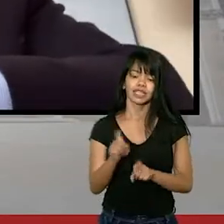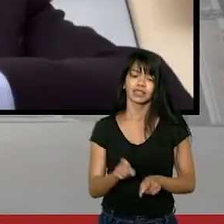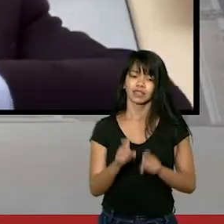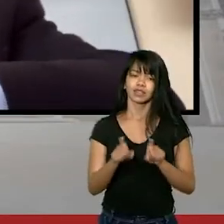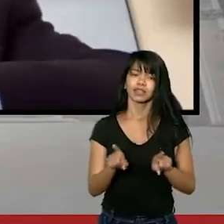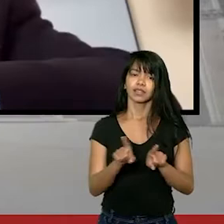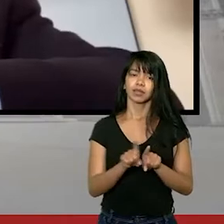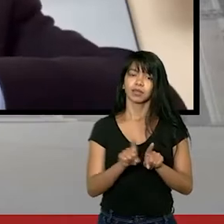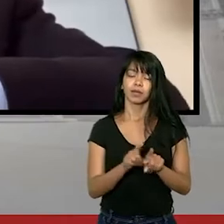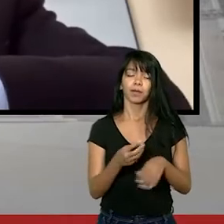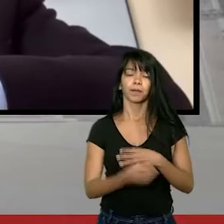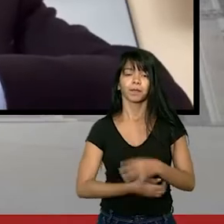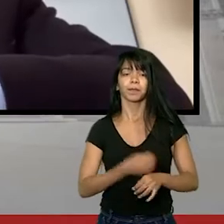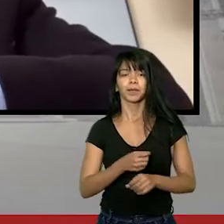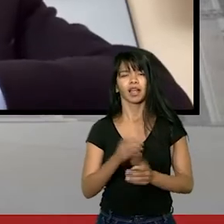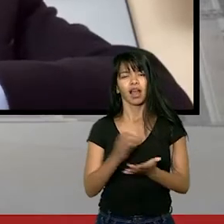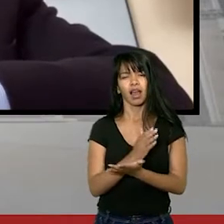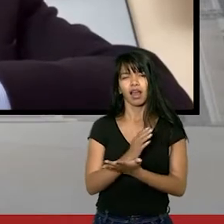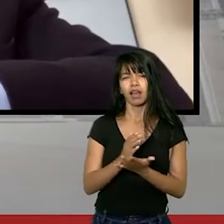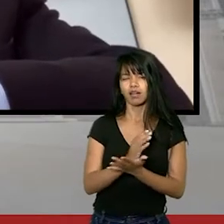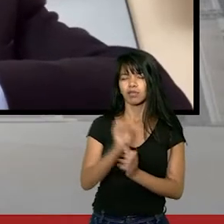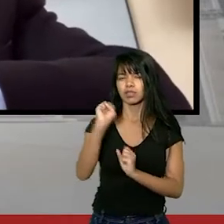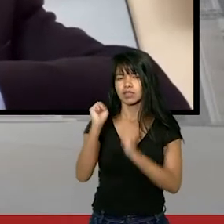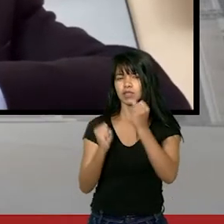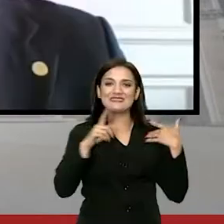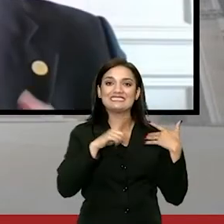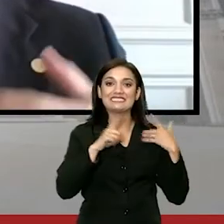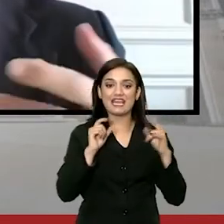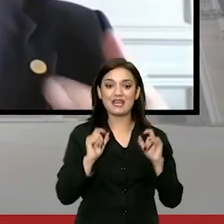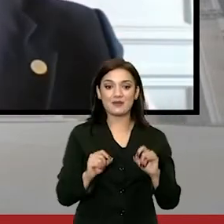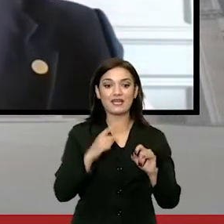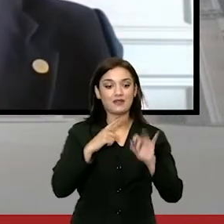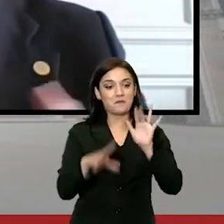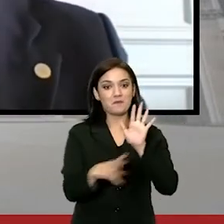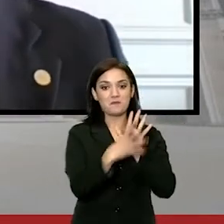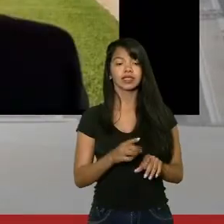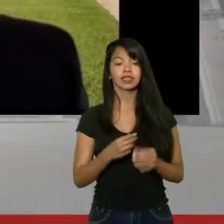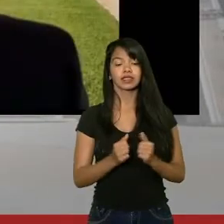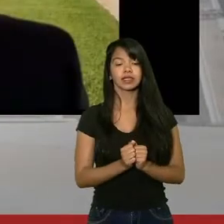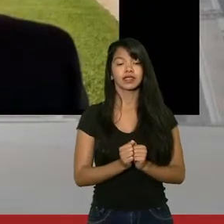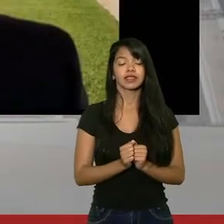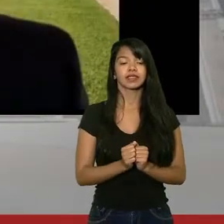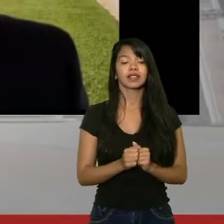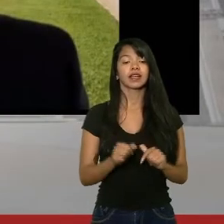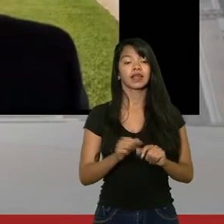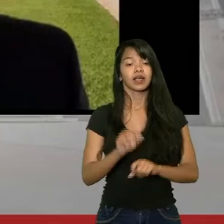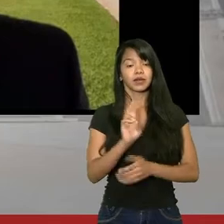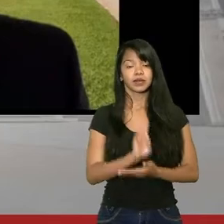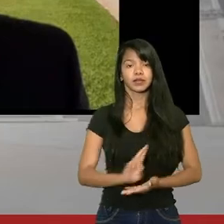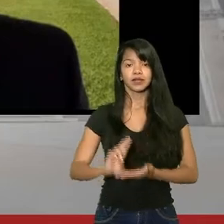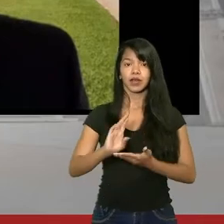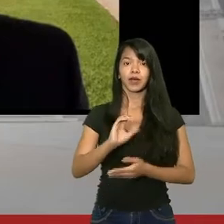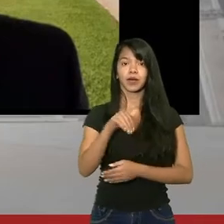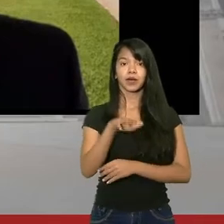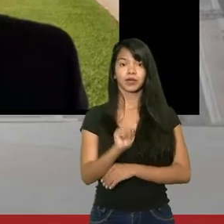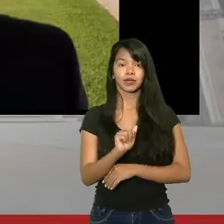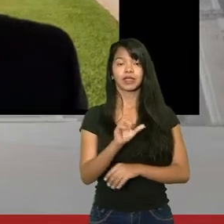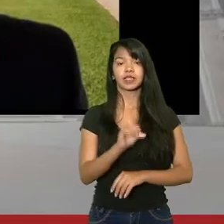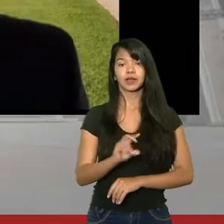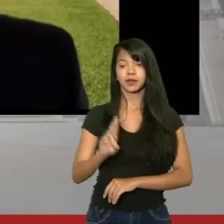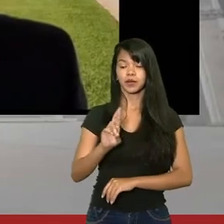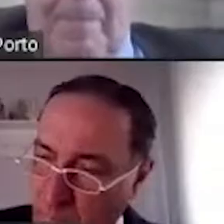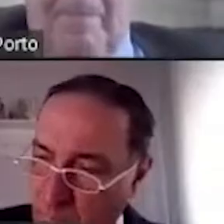evento contou com a participação de ministros do STJ e do STF. Temas como novo mundo